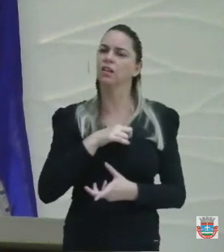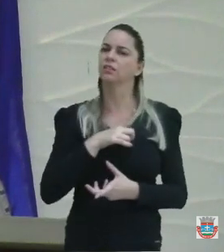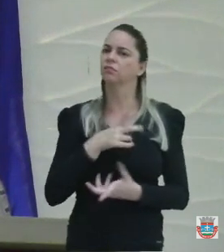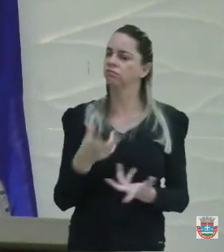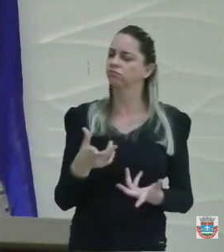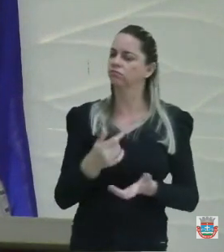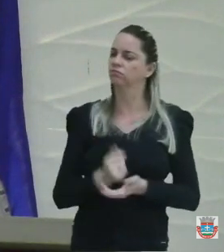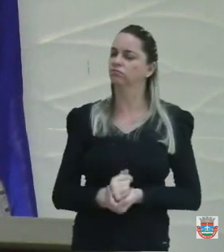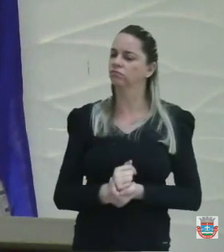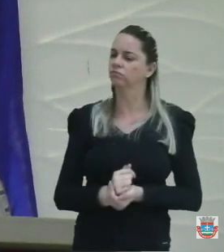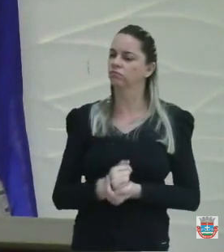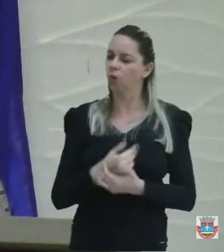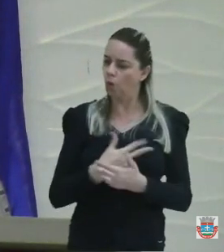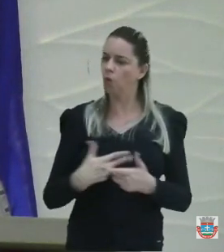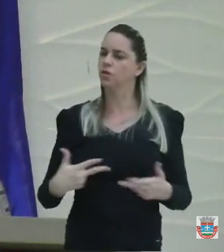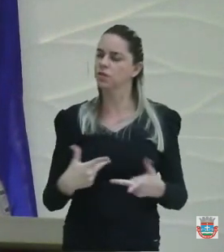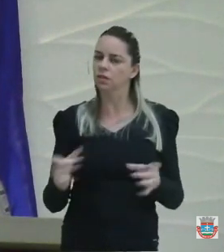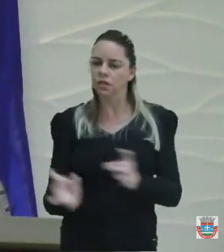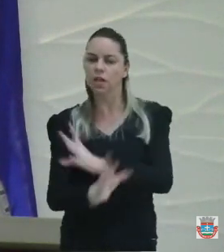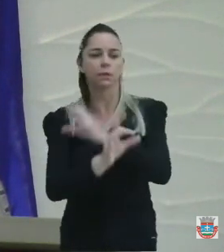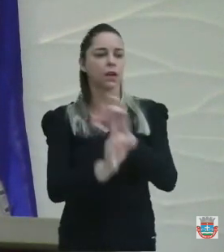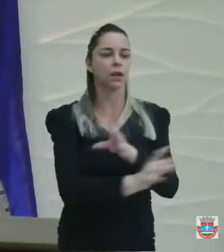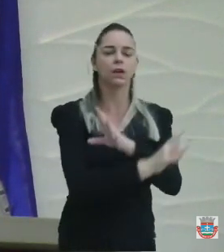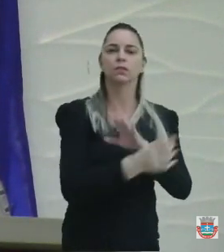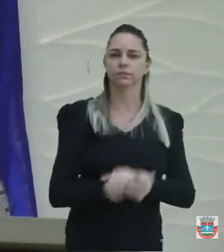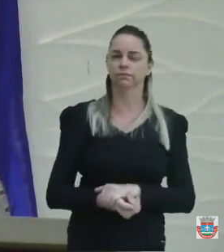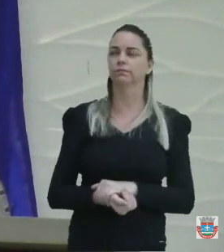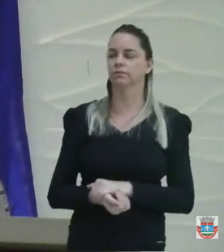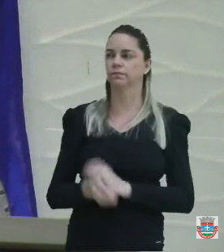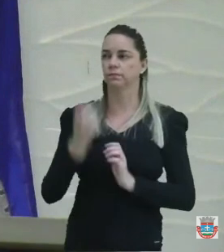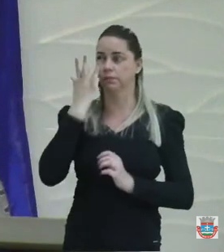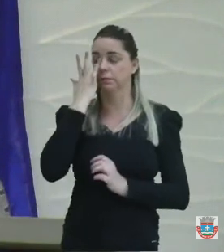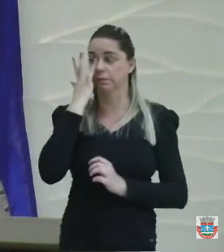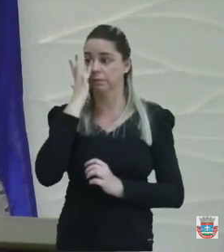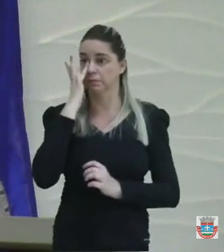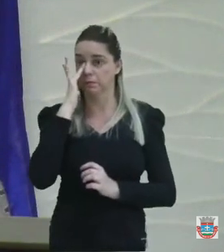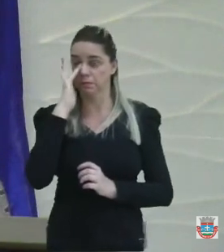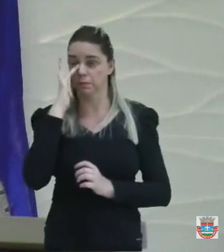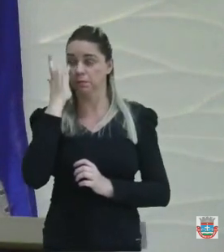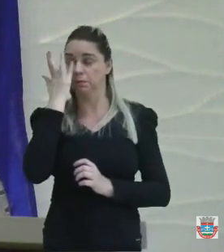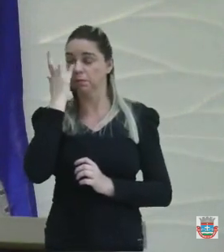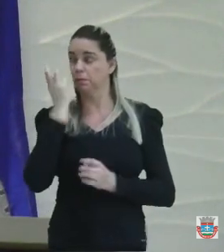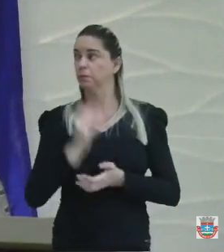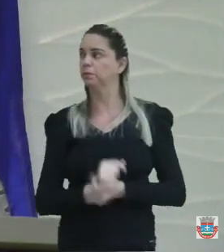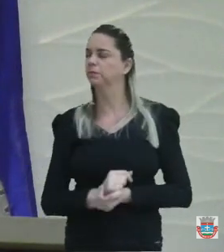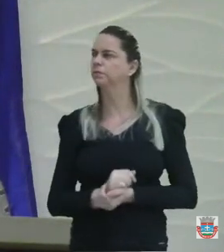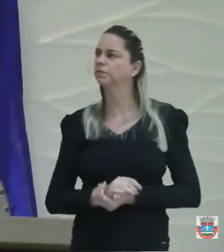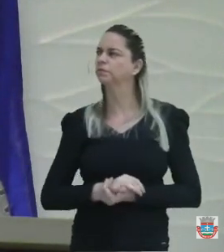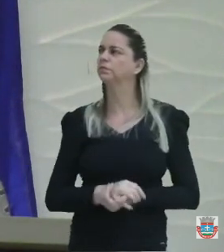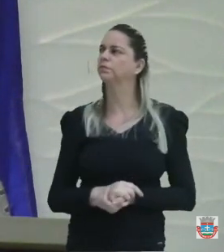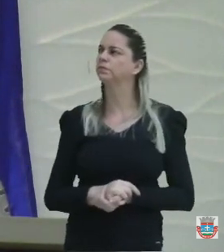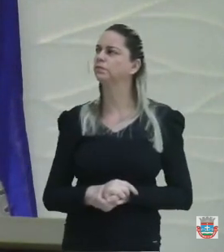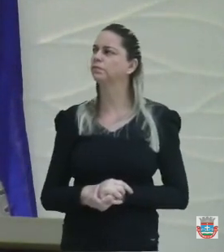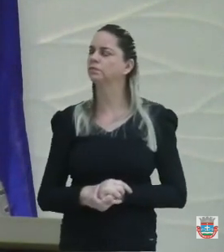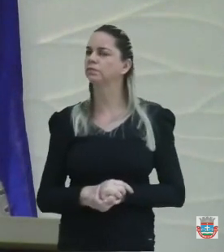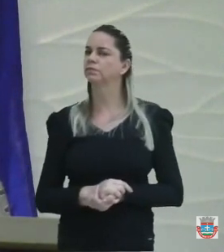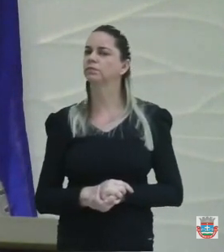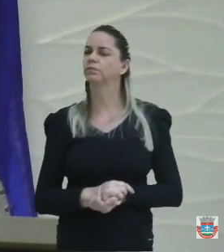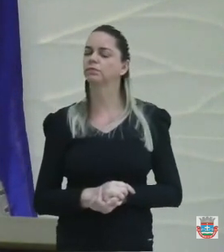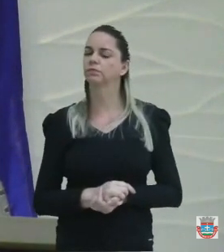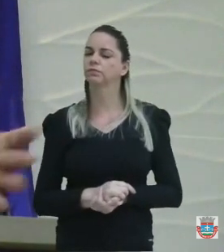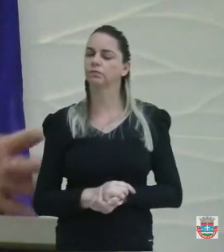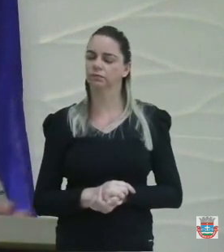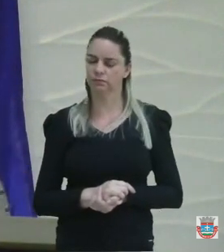né? E essa a cidade muito esburacada, mas aí não presta nem para fazer tapa-buraco. Aí tem que fazer um novo